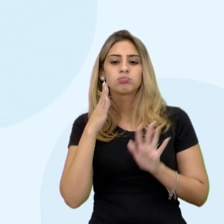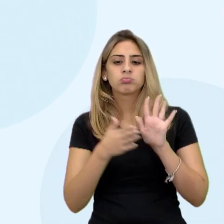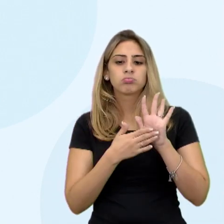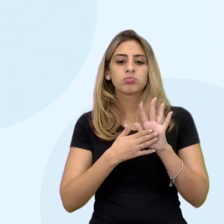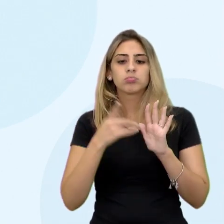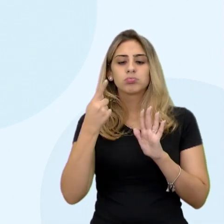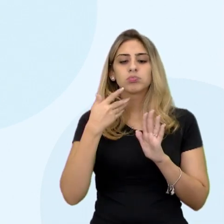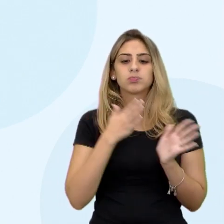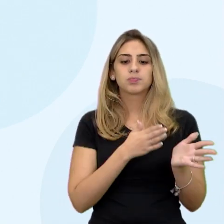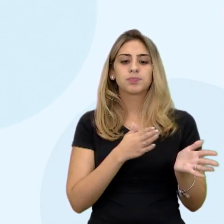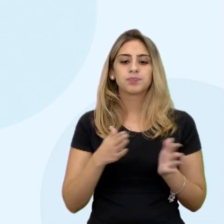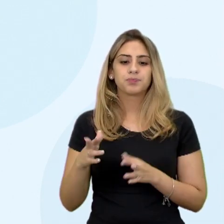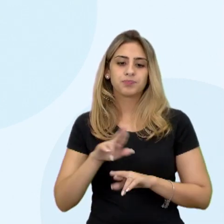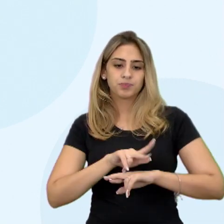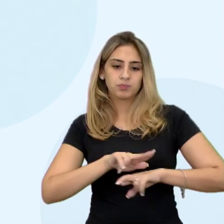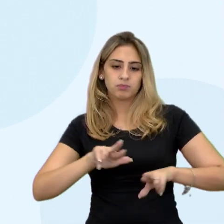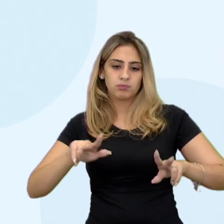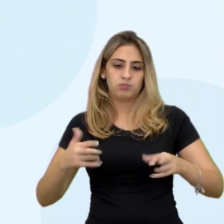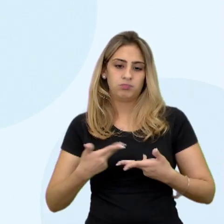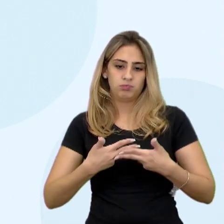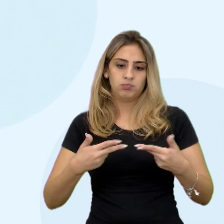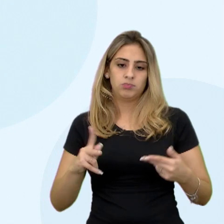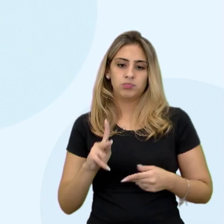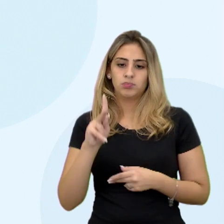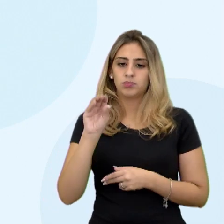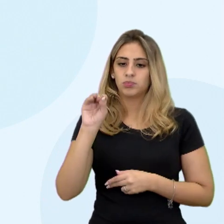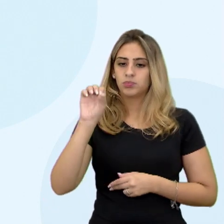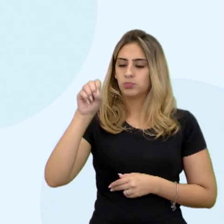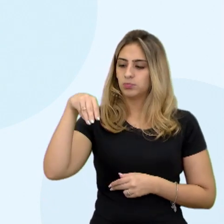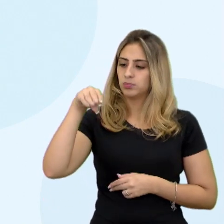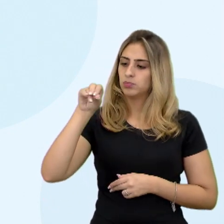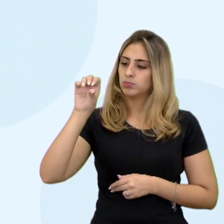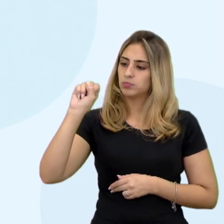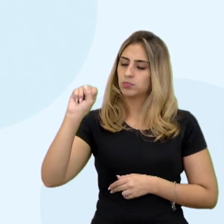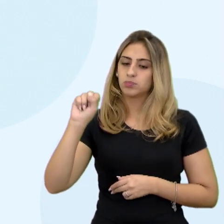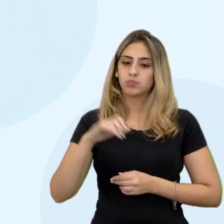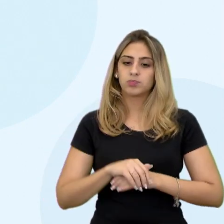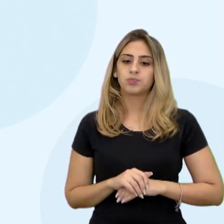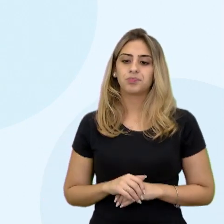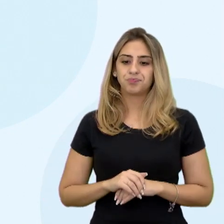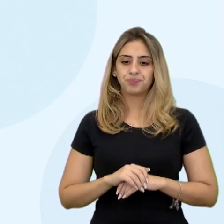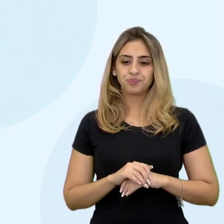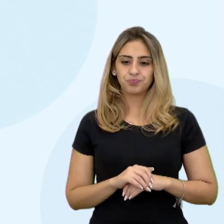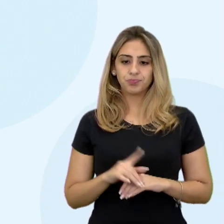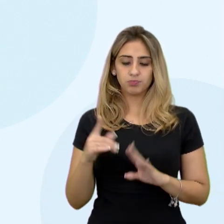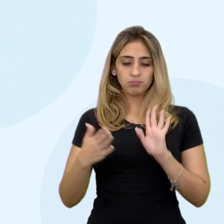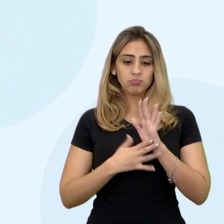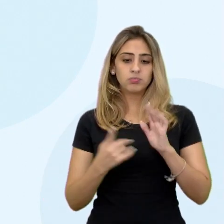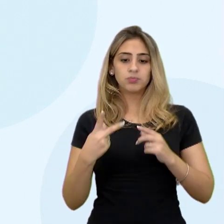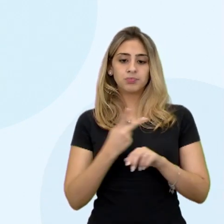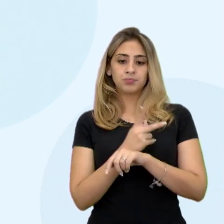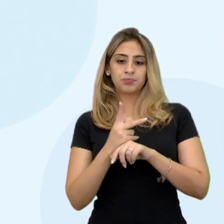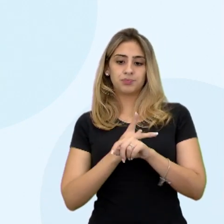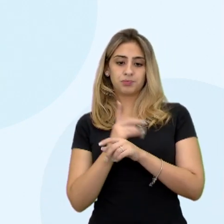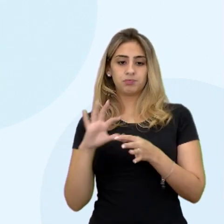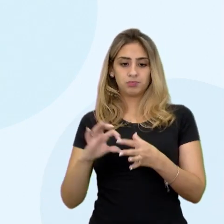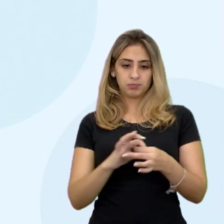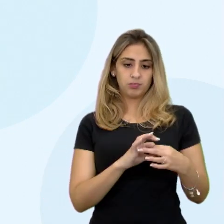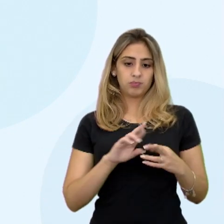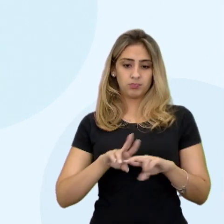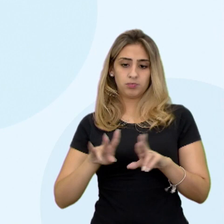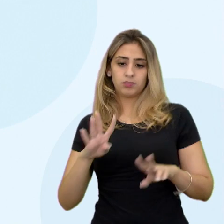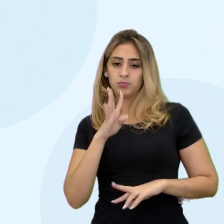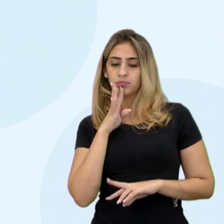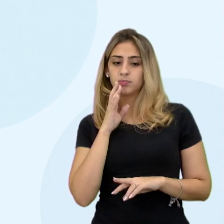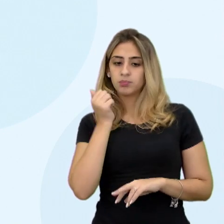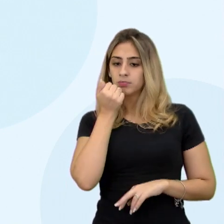seu tratado de vários volumes. Cosmos, né, que é o trabalho de Humboldt, no qual ele procurou unificar diversos ramos